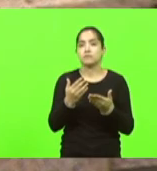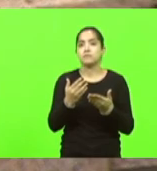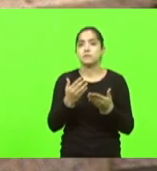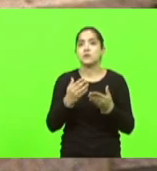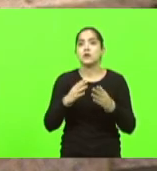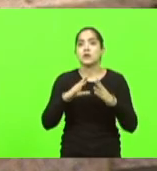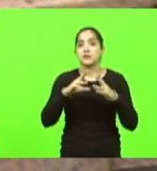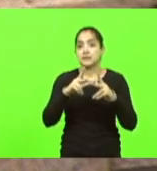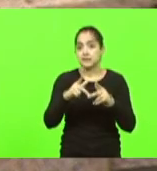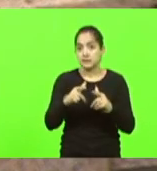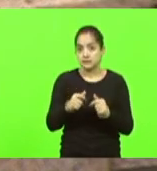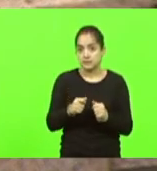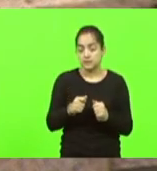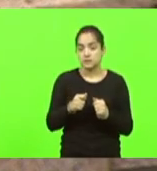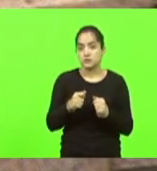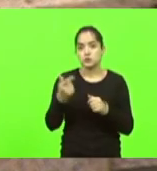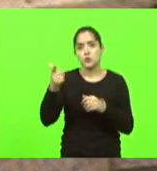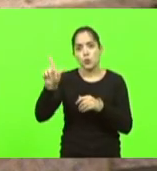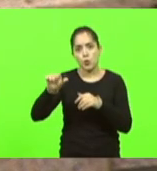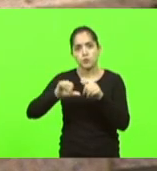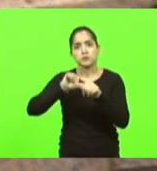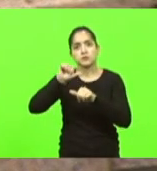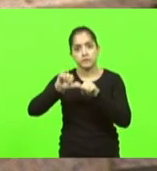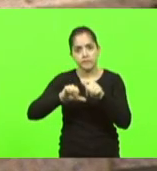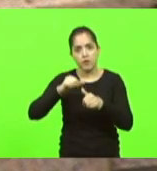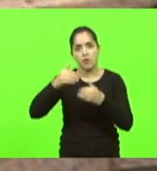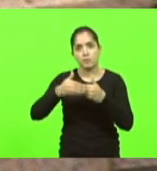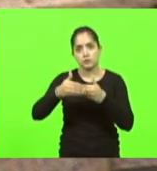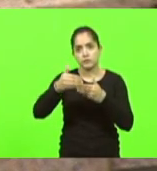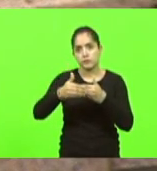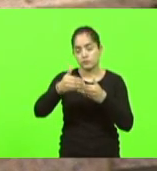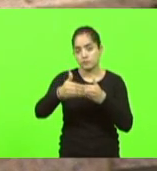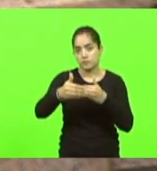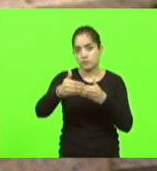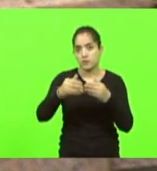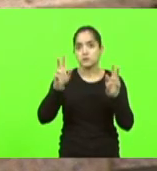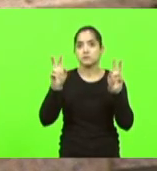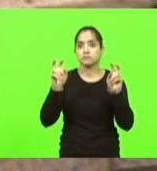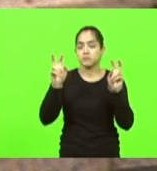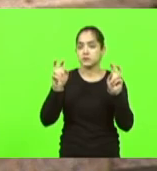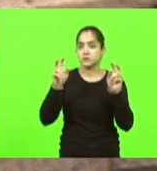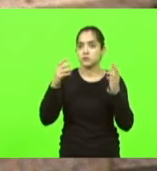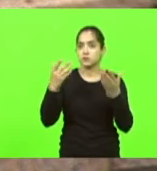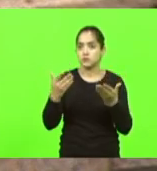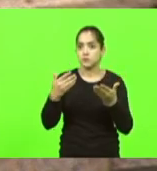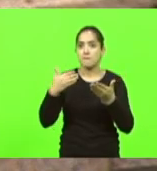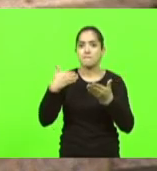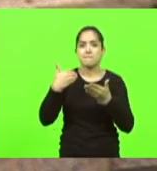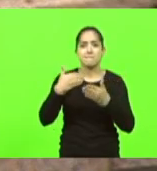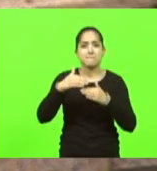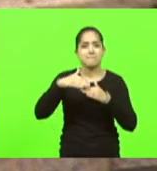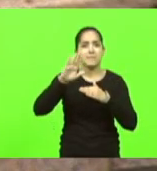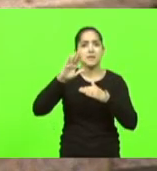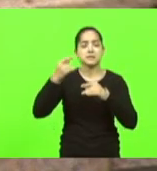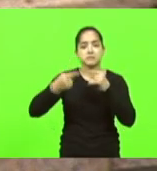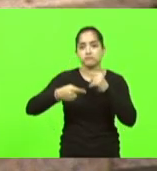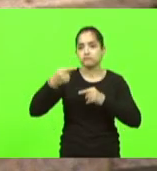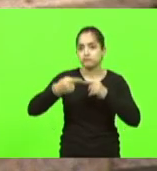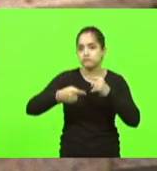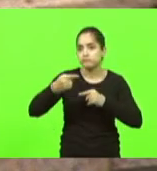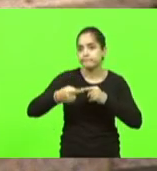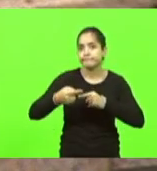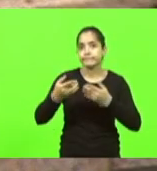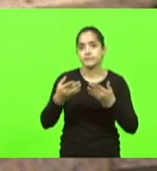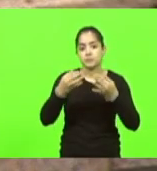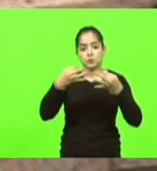por exemplo outras reformas se seguiram aquela Então esse é um dos temas mais debatidos no Brasil não é